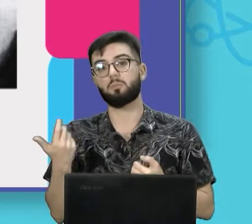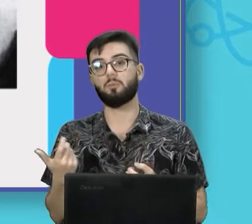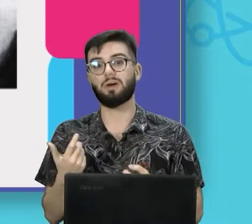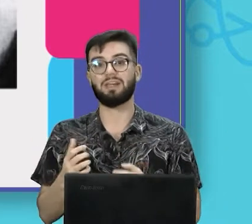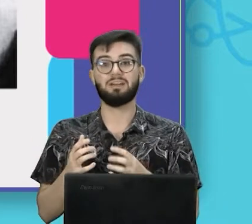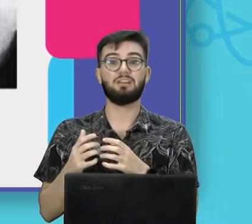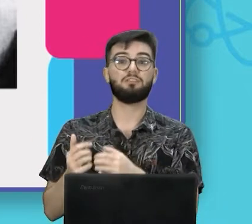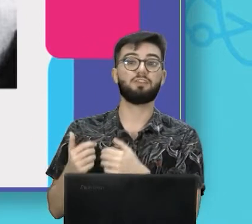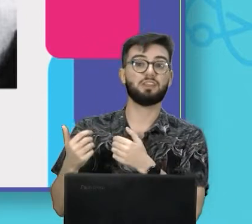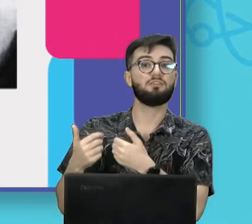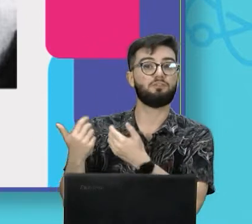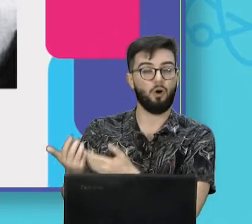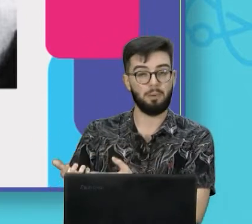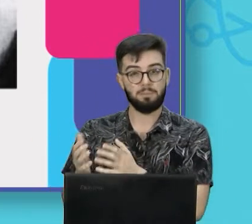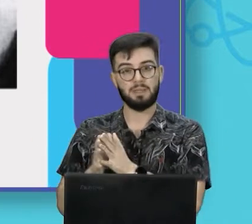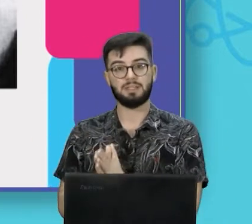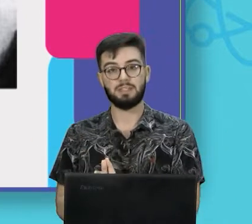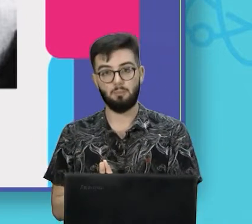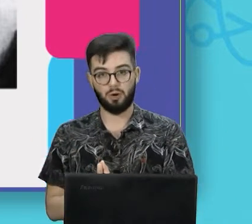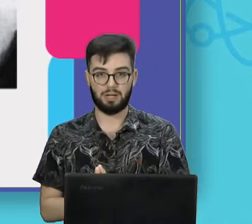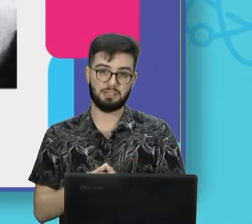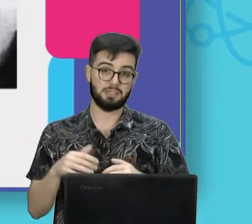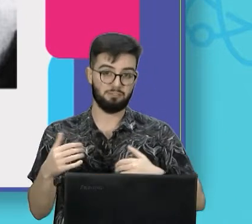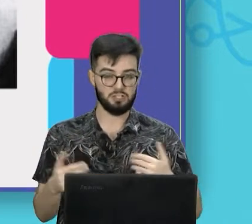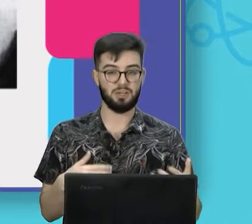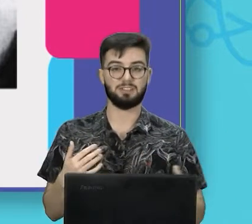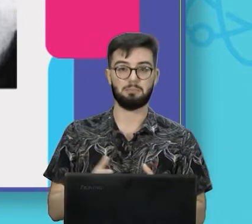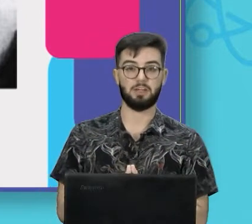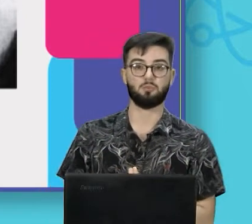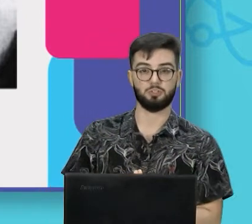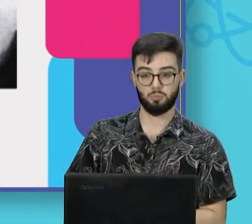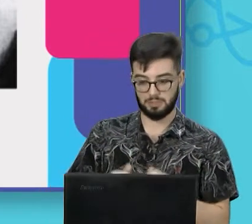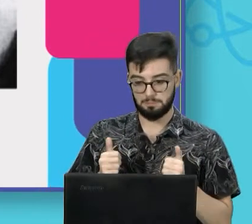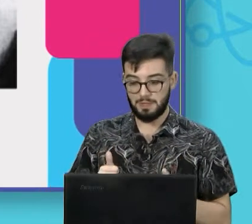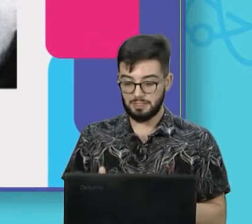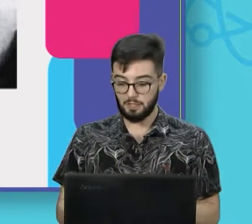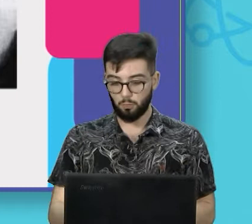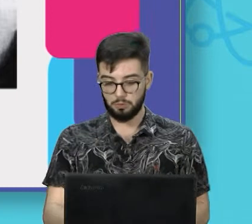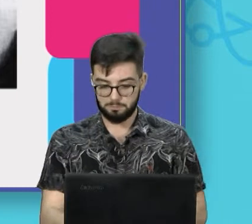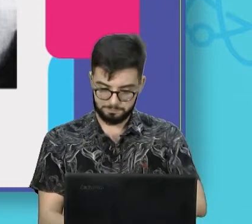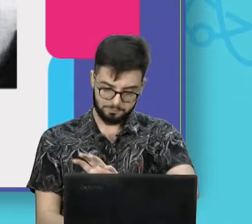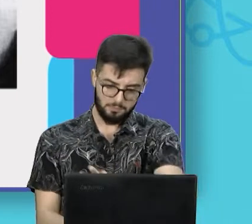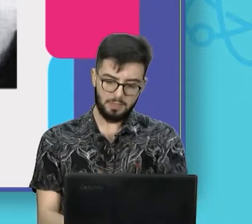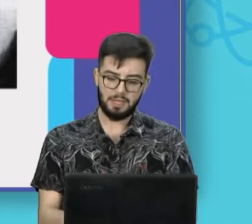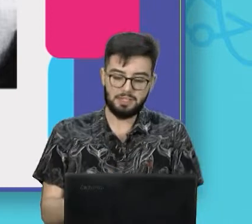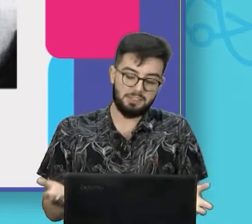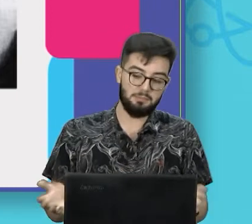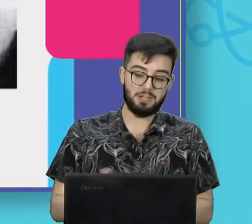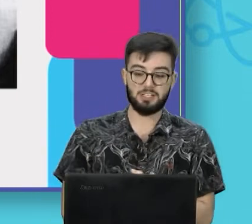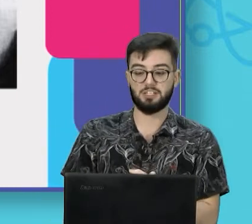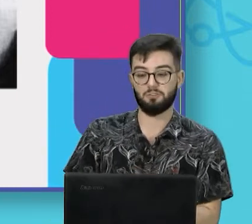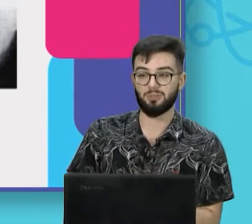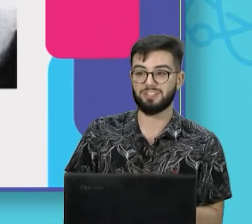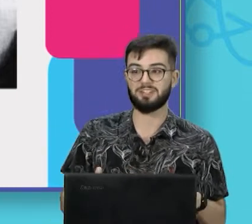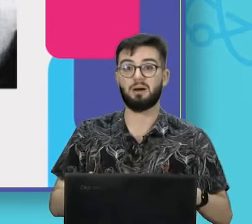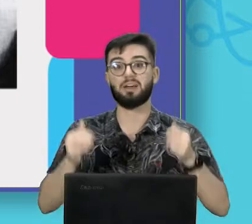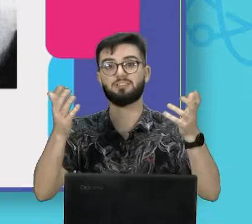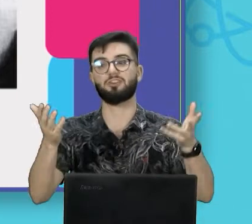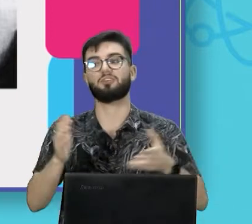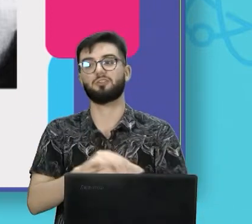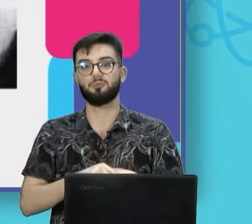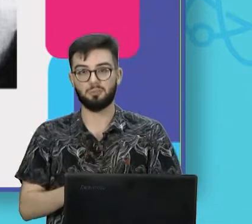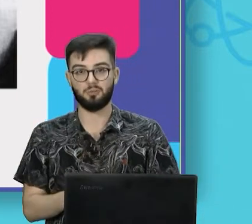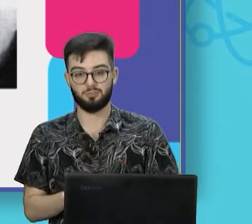constituição promulgada feita de forma democrática através de uma assembleia constituinte tranquilo aqui nessa imaginária de